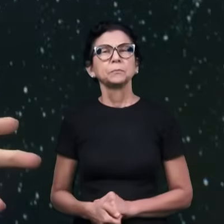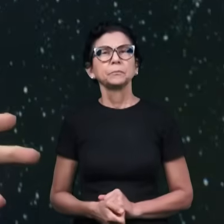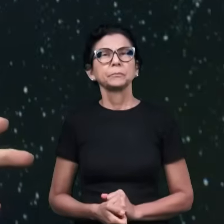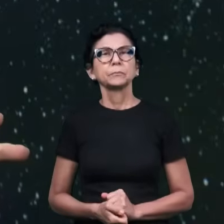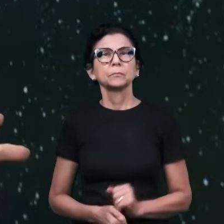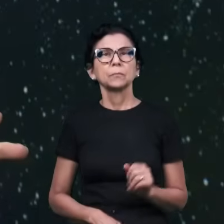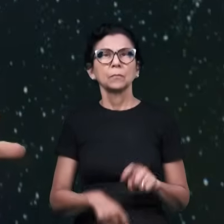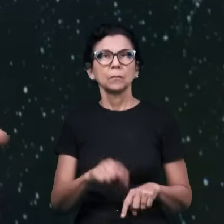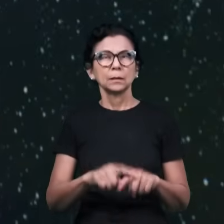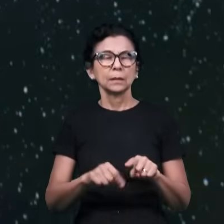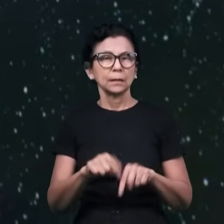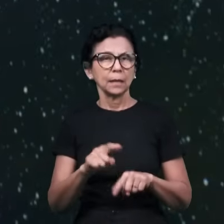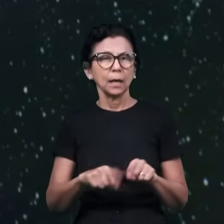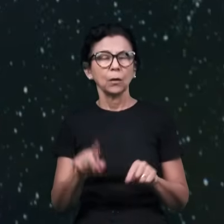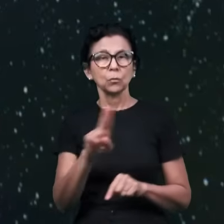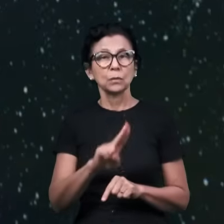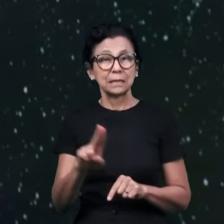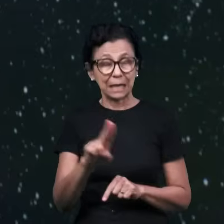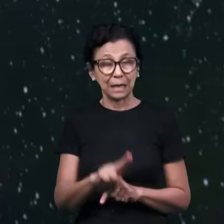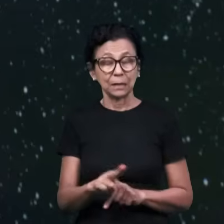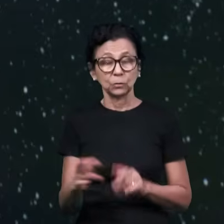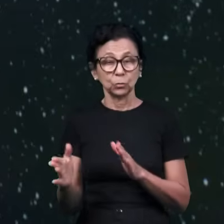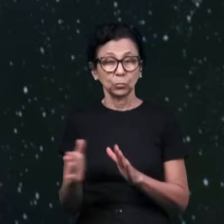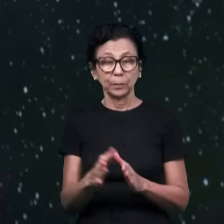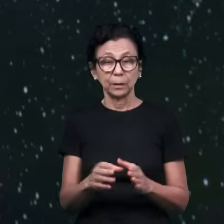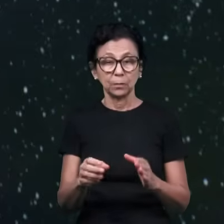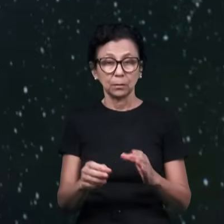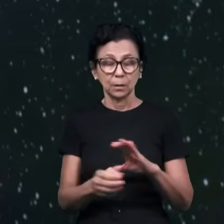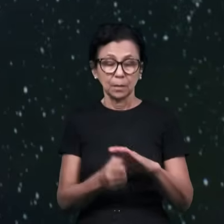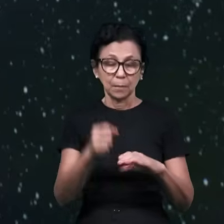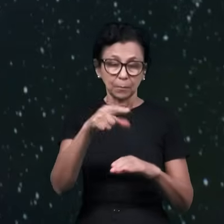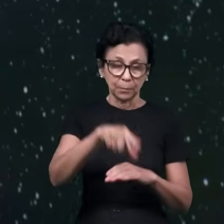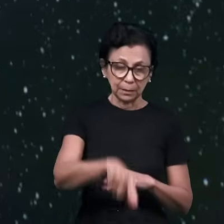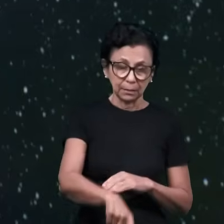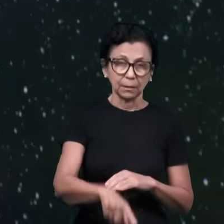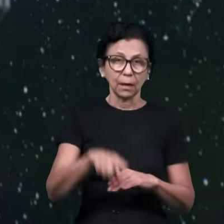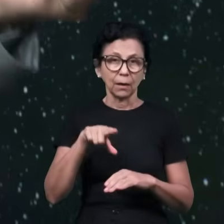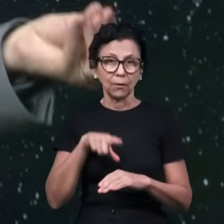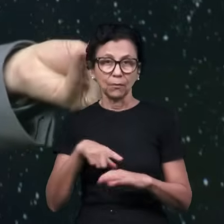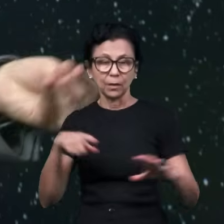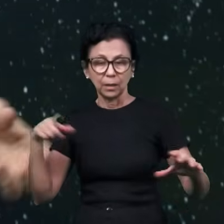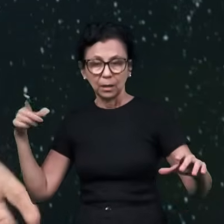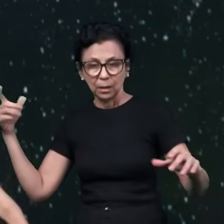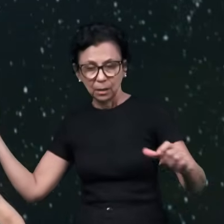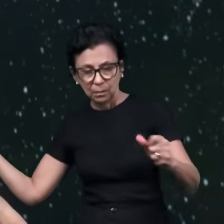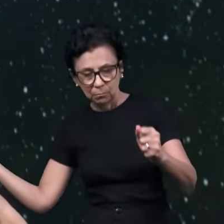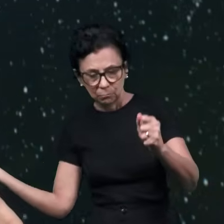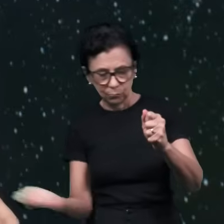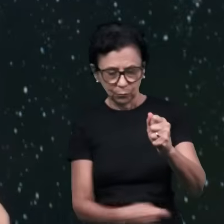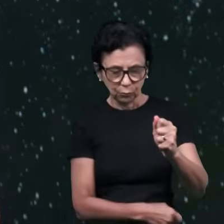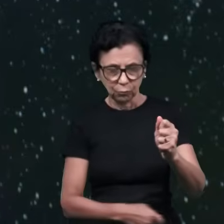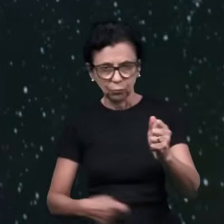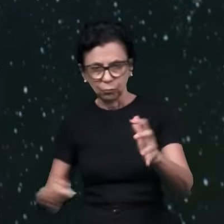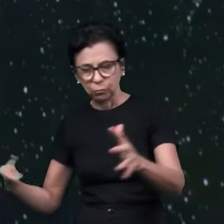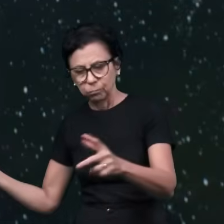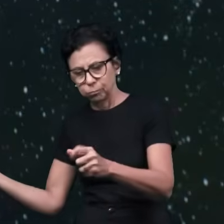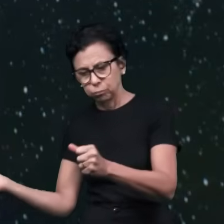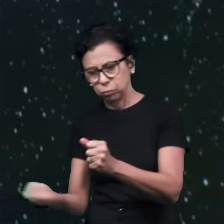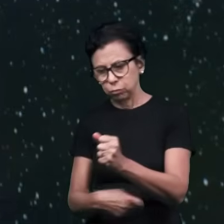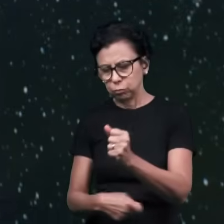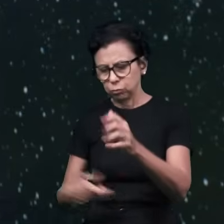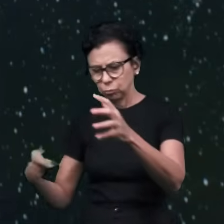da colheita. Então essa foice fala de semear, de plantar e de colher.